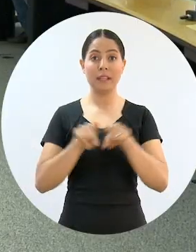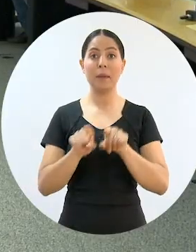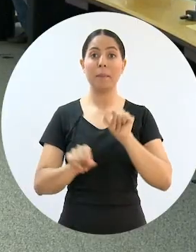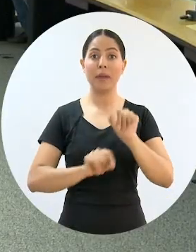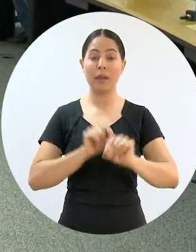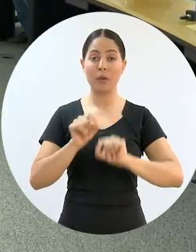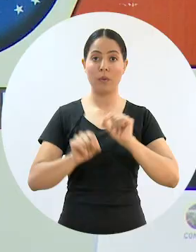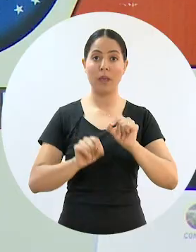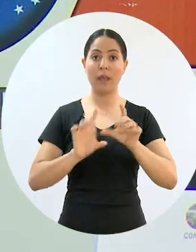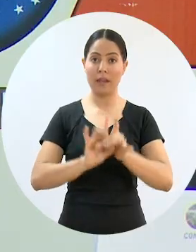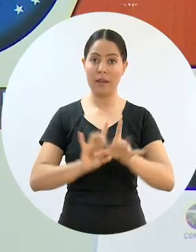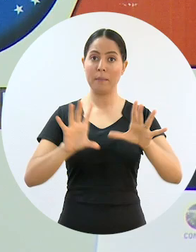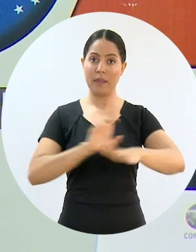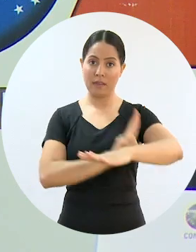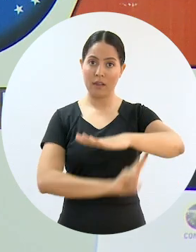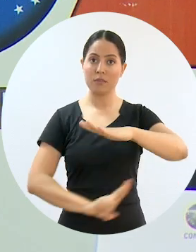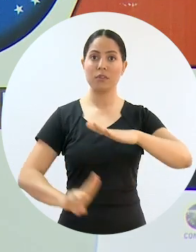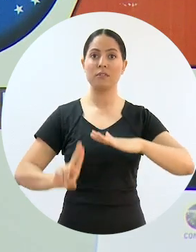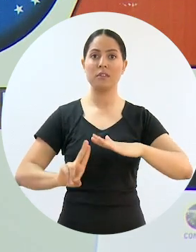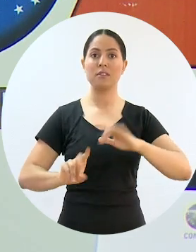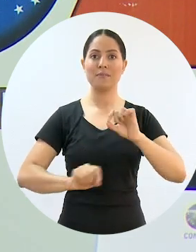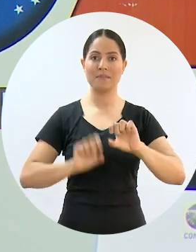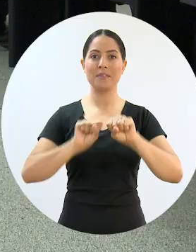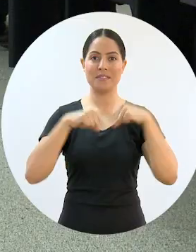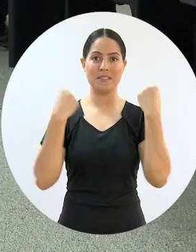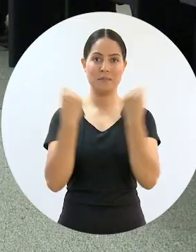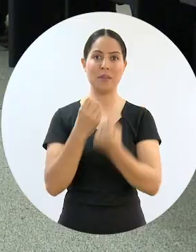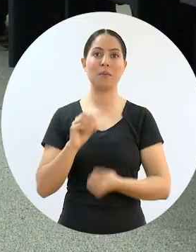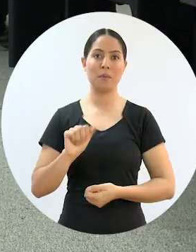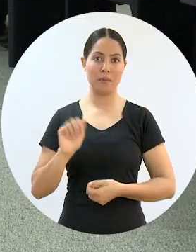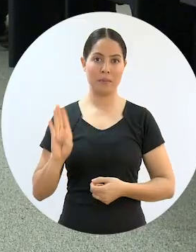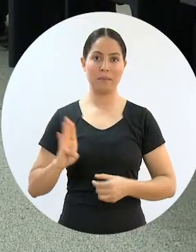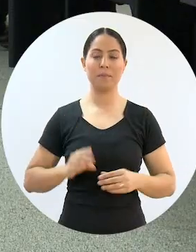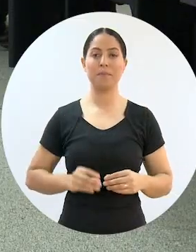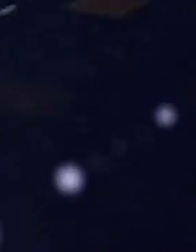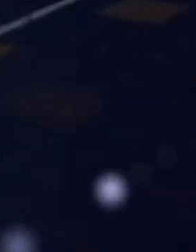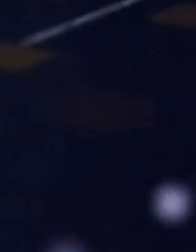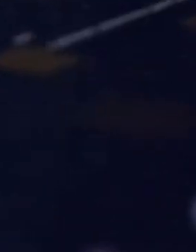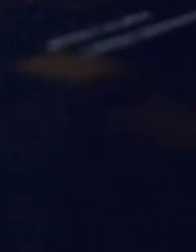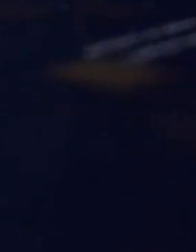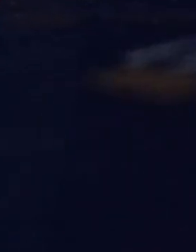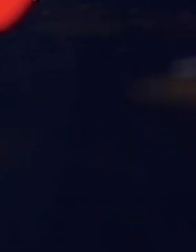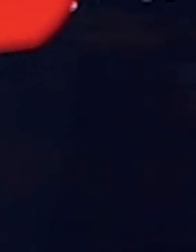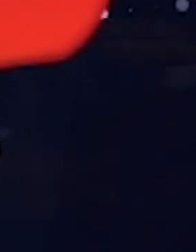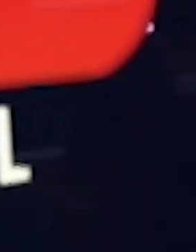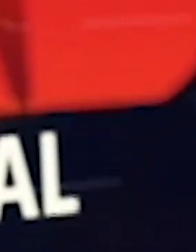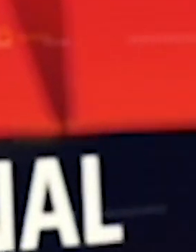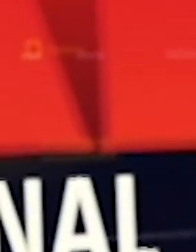E ainda, a autonomia das universidades é destaque em seminário na OAB.